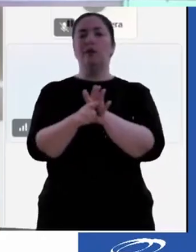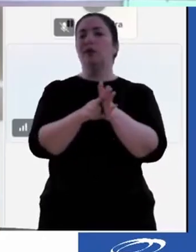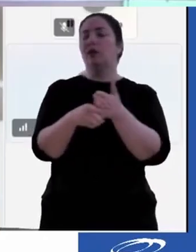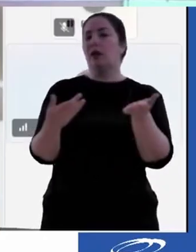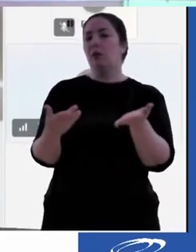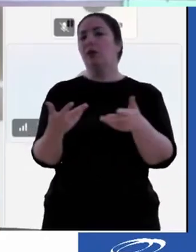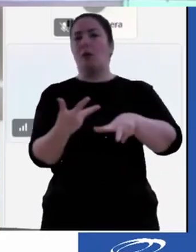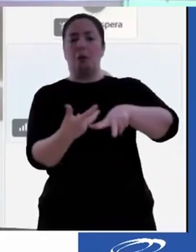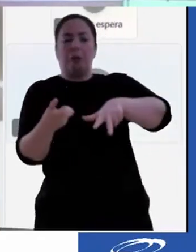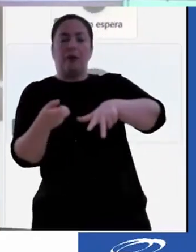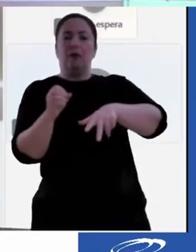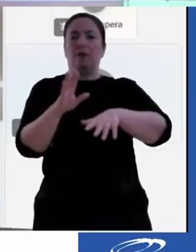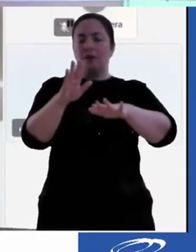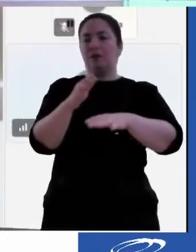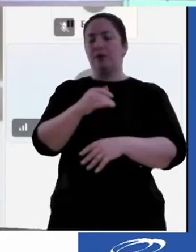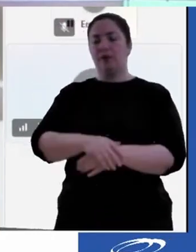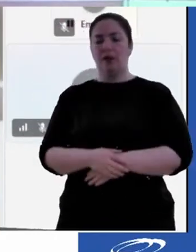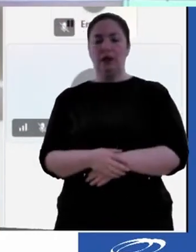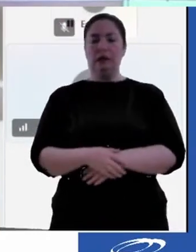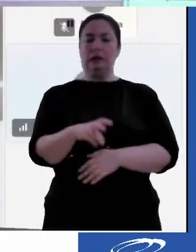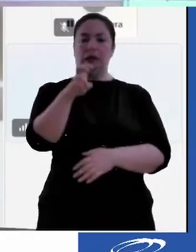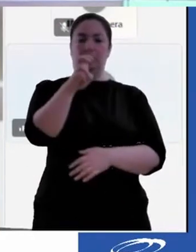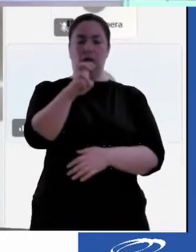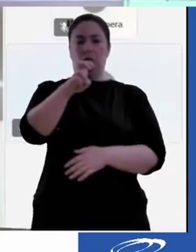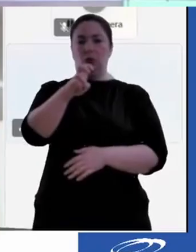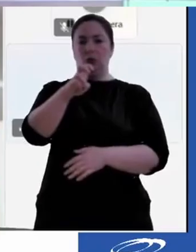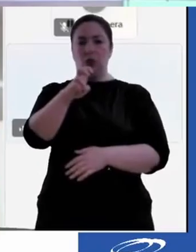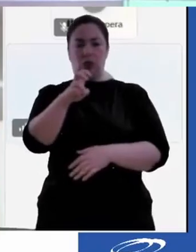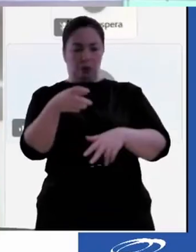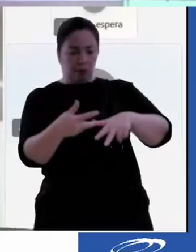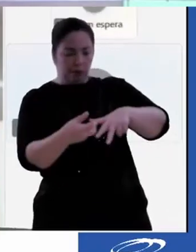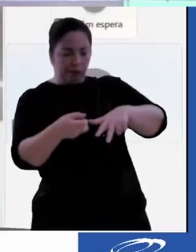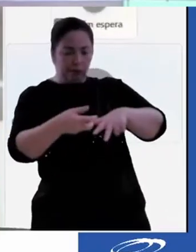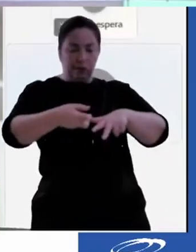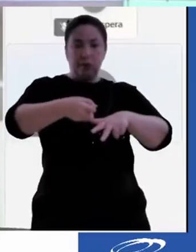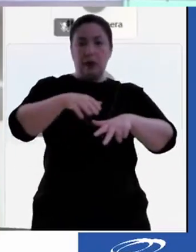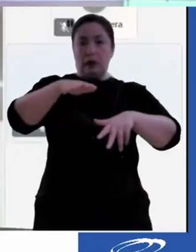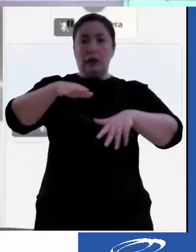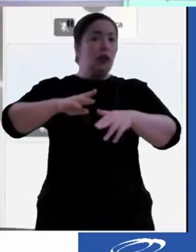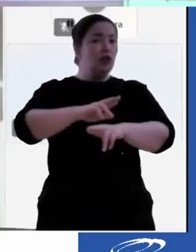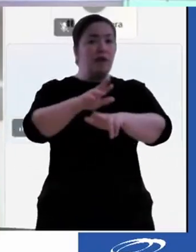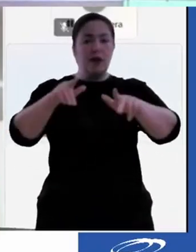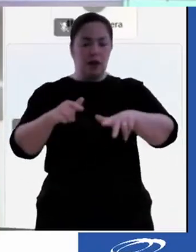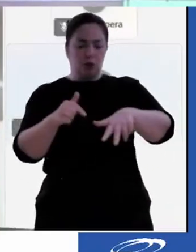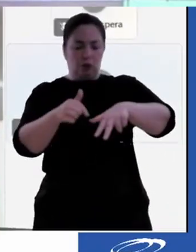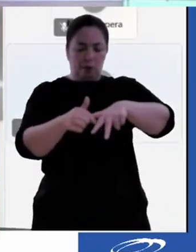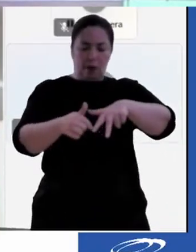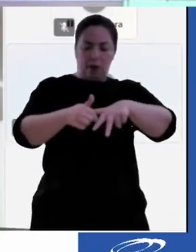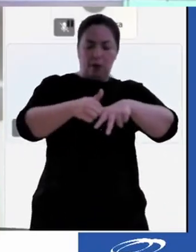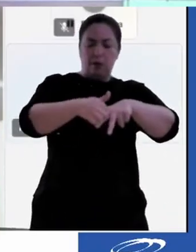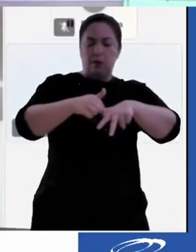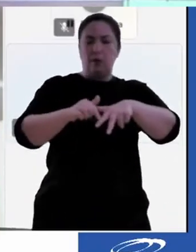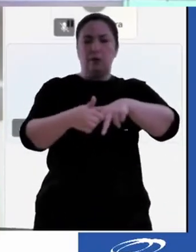coleta 5 amostras de tecido periprotético, né? De diferentes locais, ou seja, não adianta pegar o tecido do